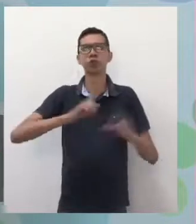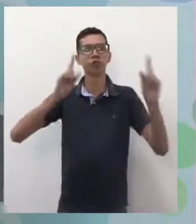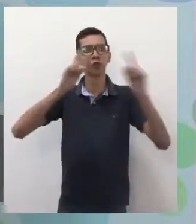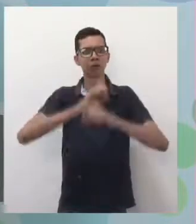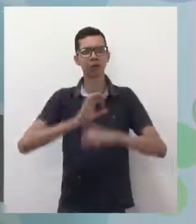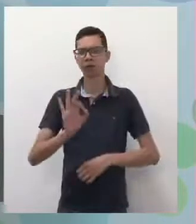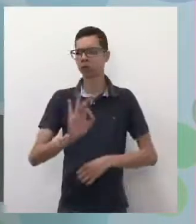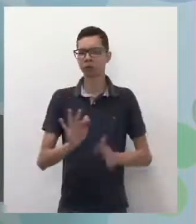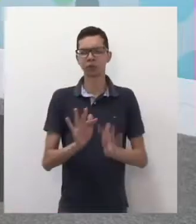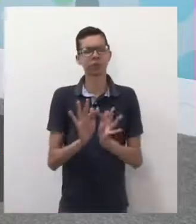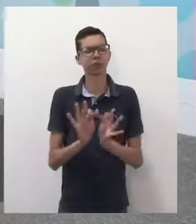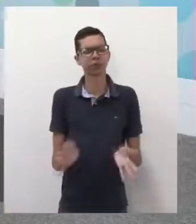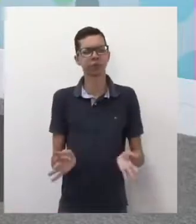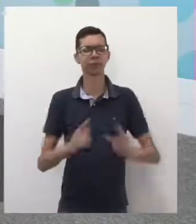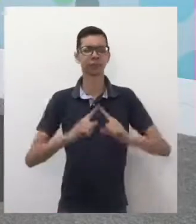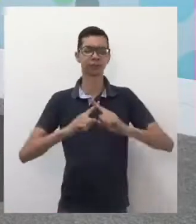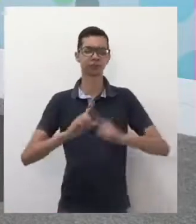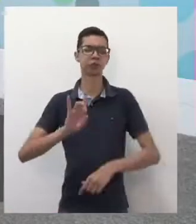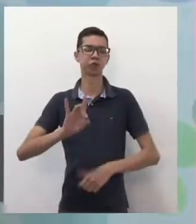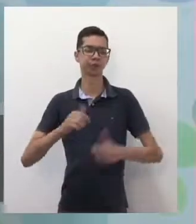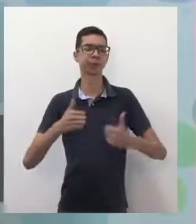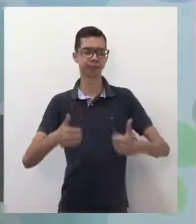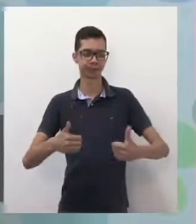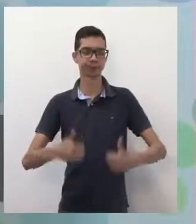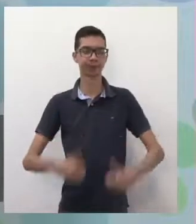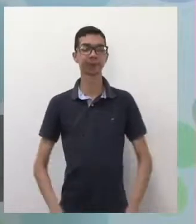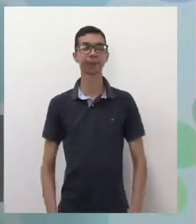simples de multiplicação, tá? É uma coisinha de você